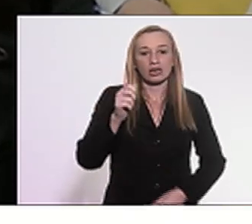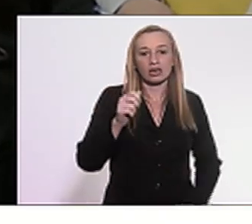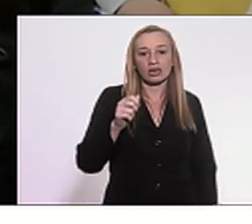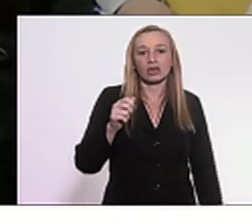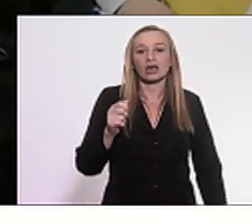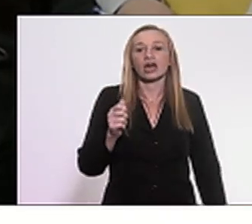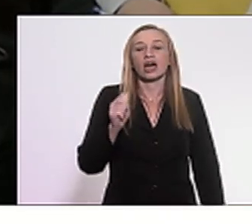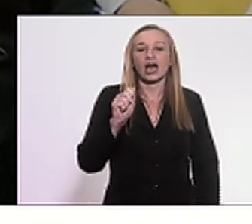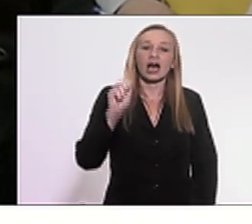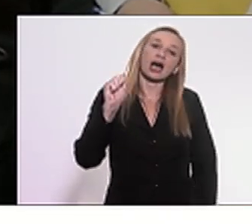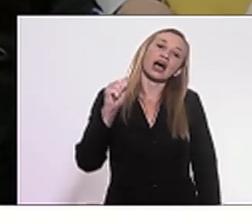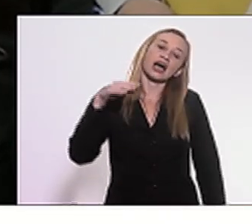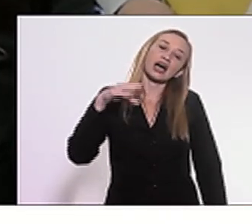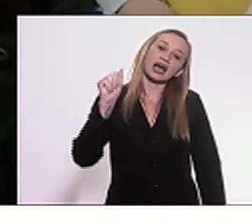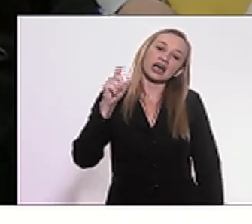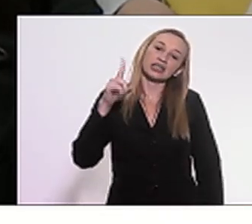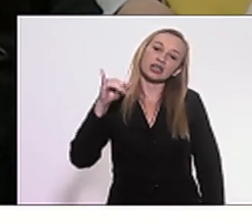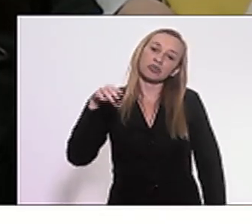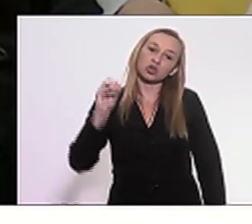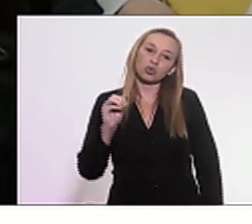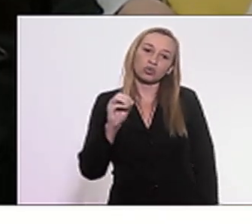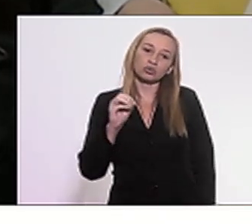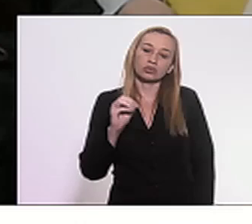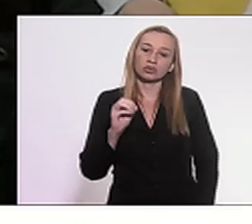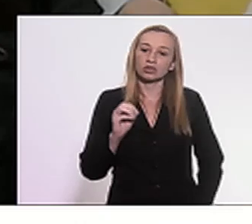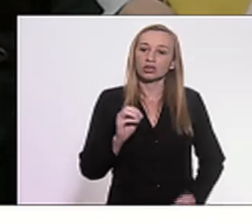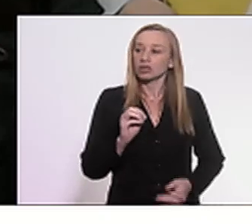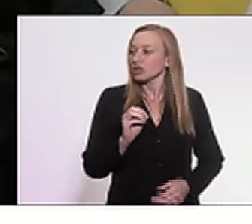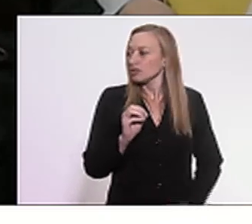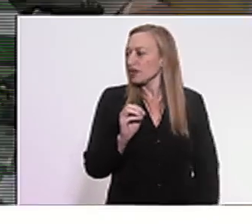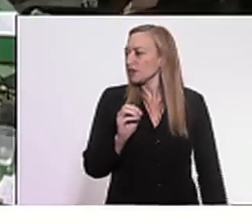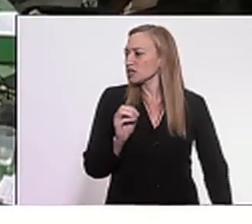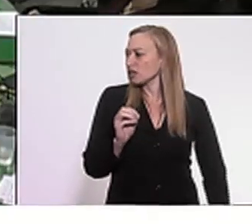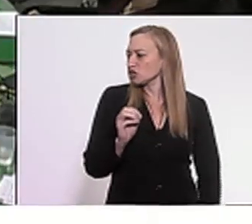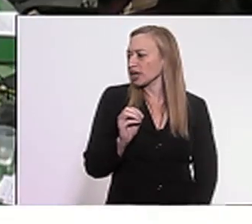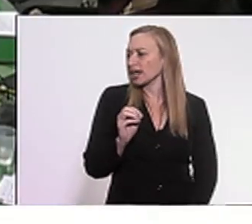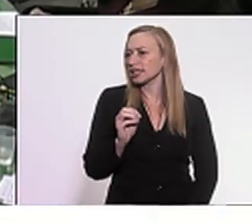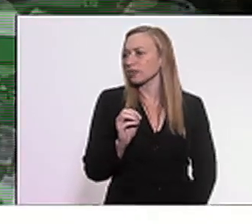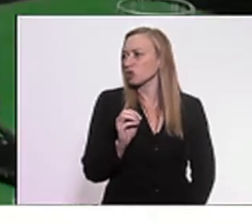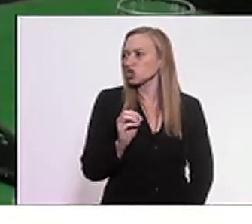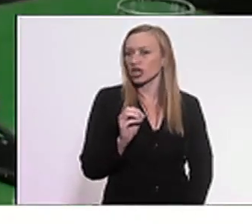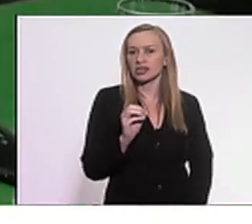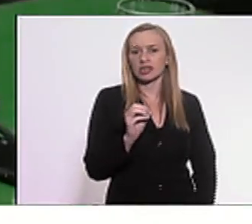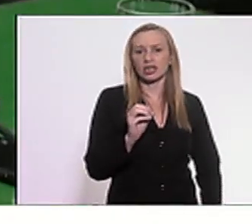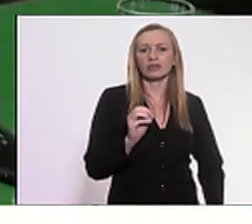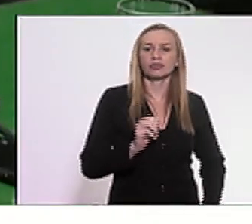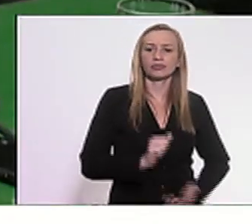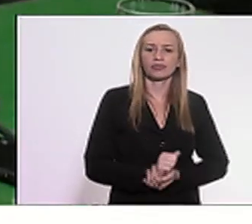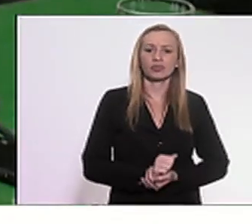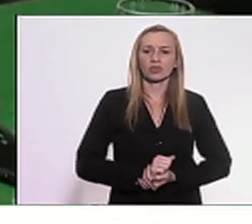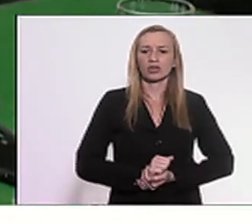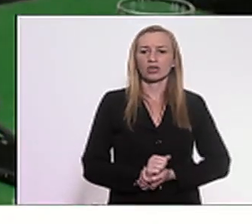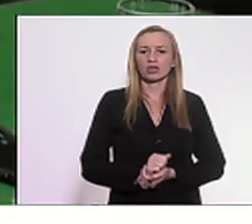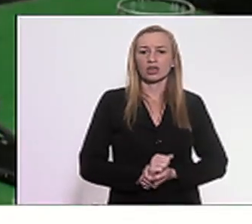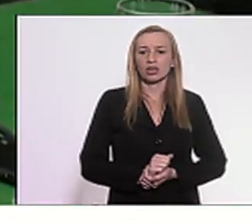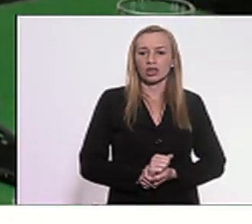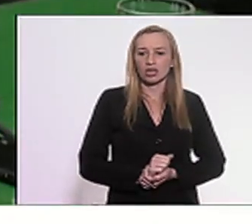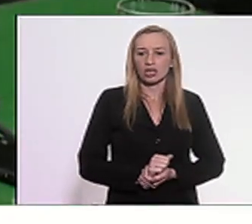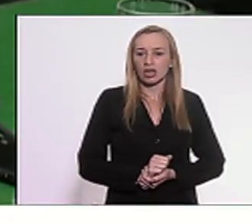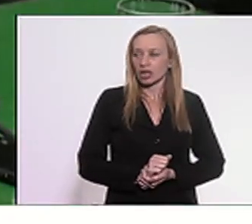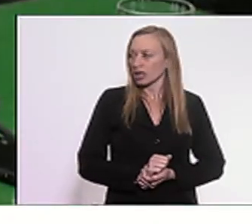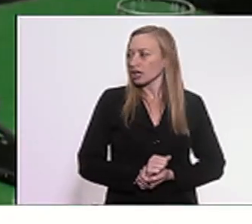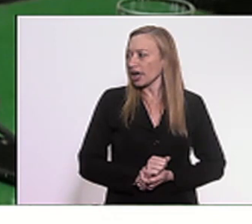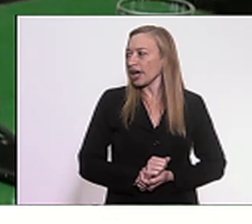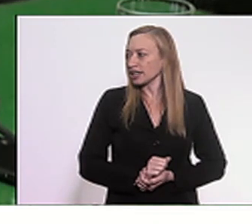tornar uma campanha educativa, de sensibilização lá dentro. Obrigado pela palavra e disposição. Obrigado, Vinícius. Eu agora passo a palavra